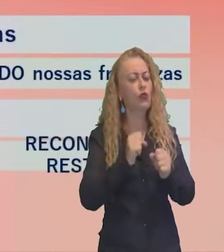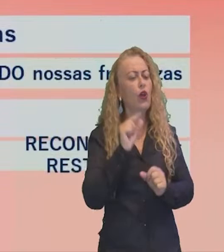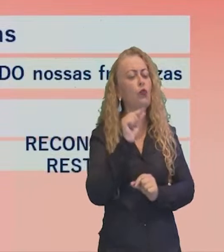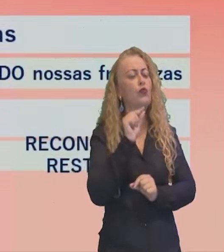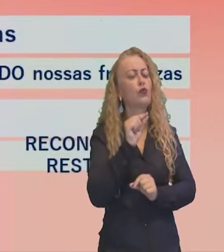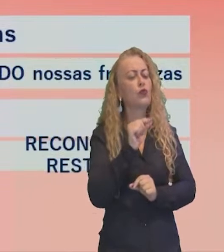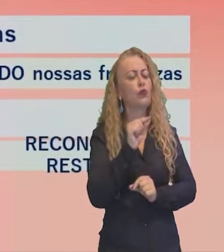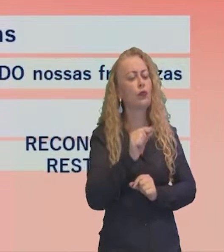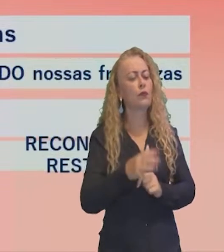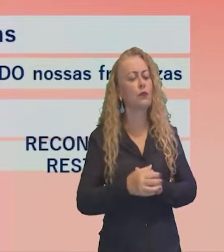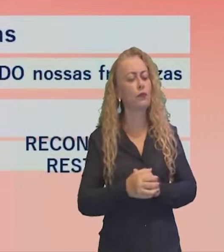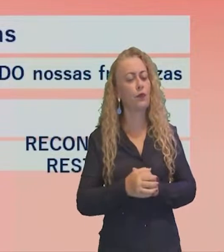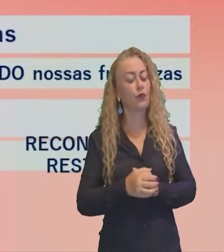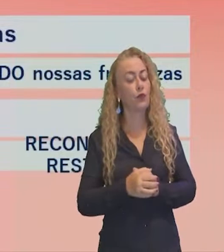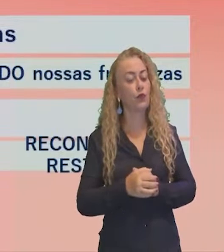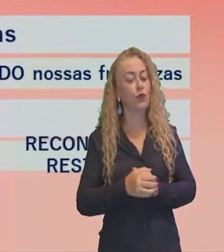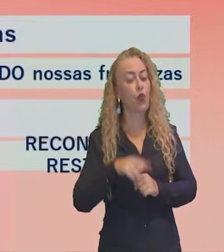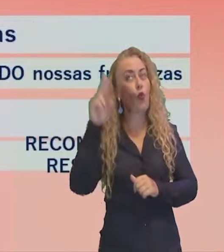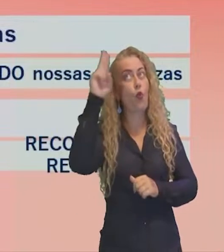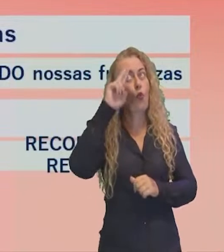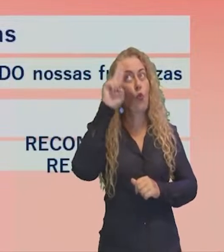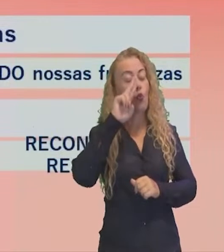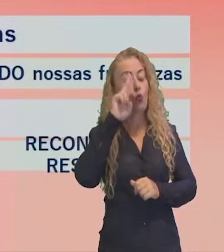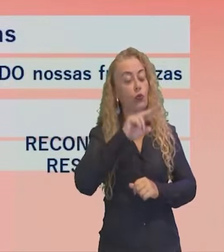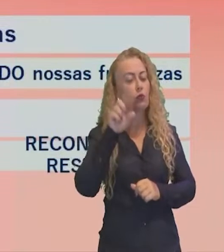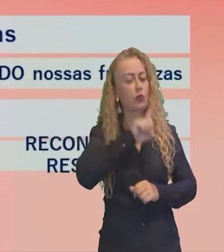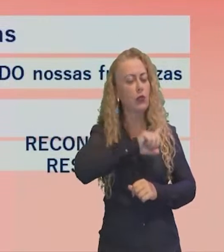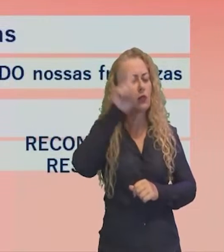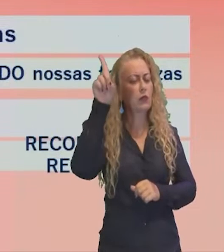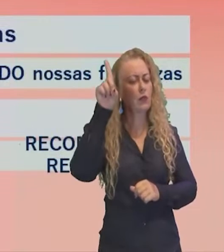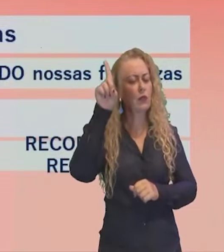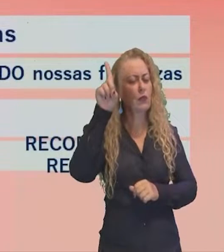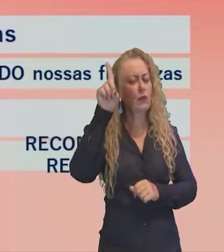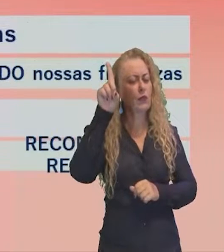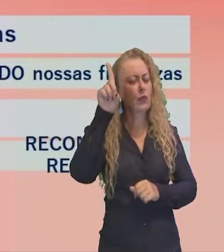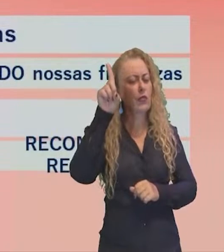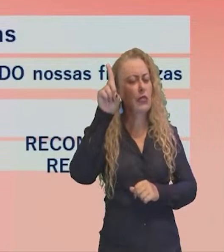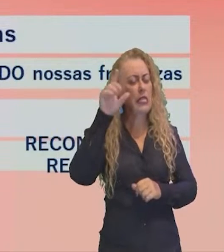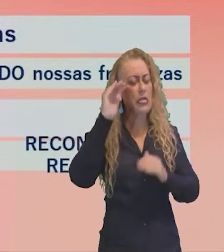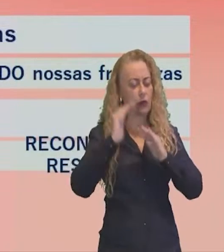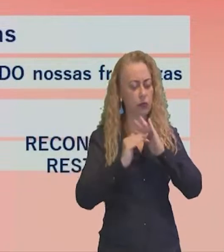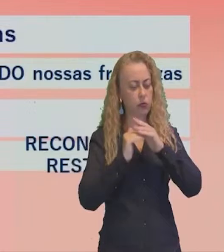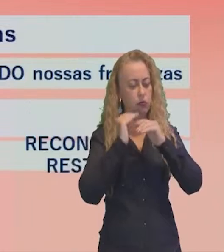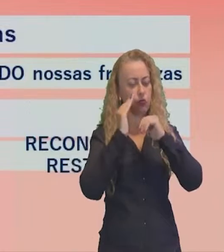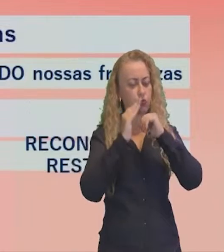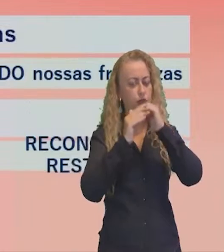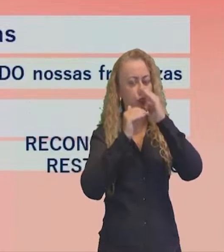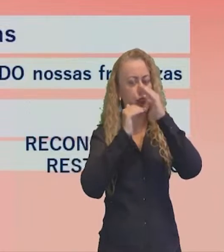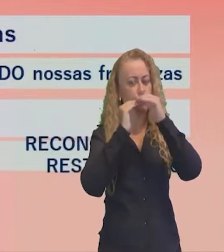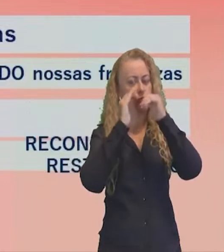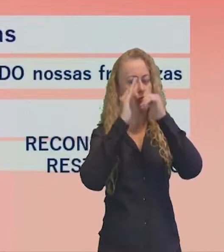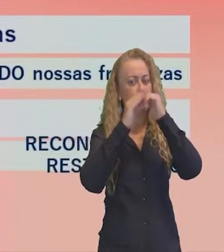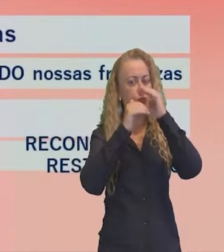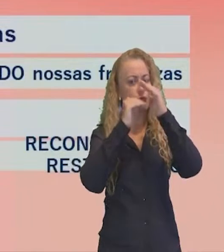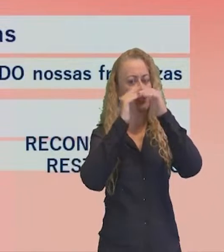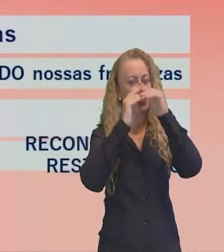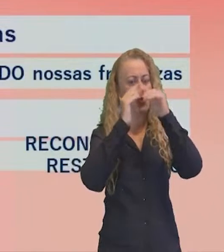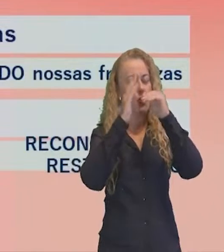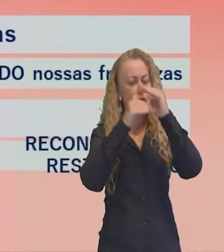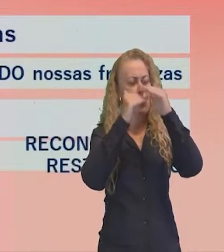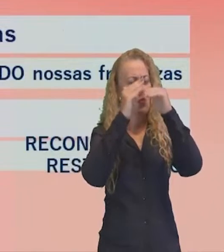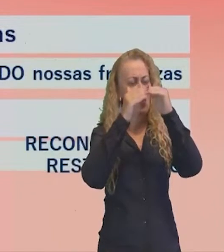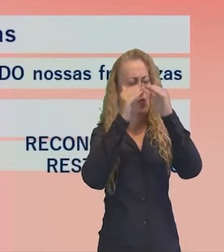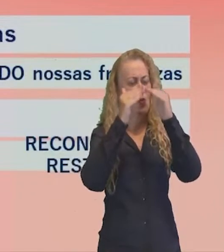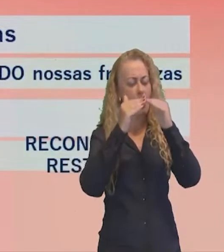em Jesus e através de Jesus é possível vencer e superar todo o tipo de